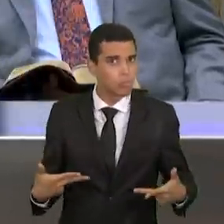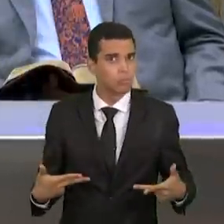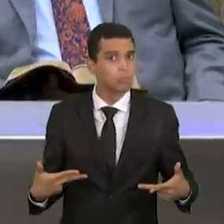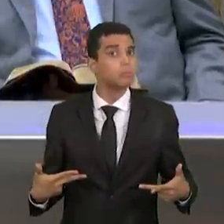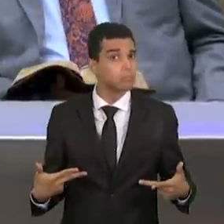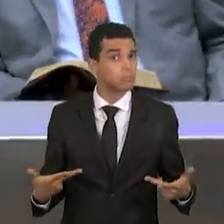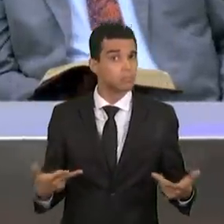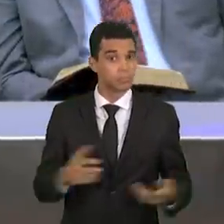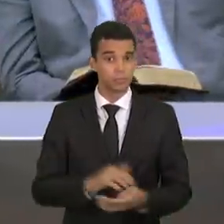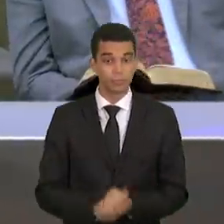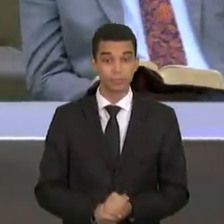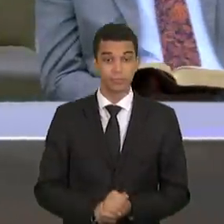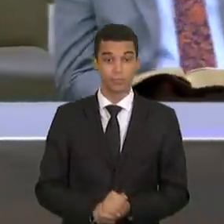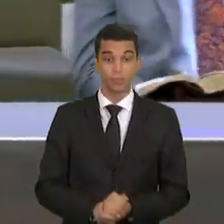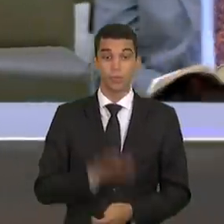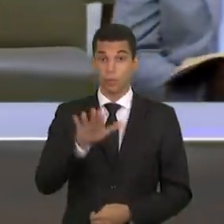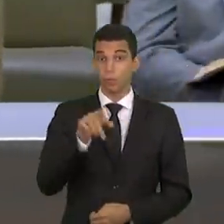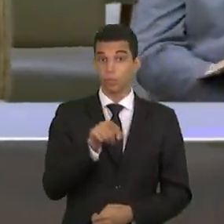Quem está aqui